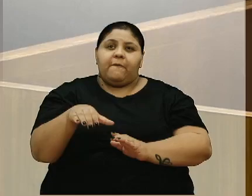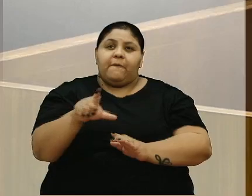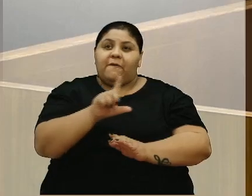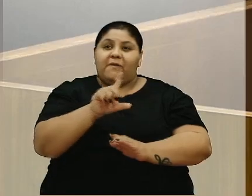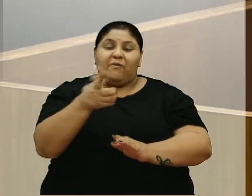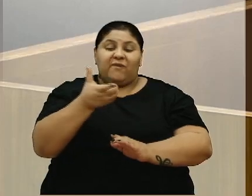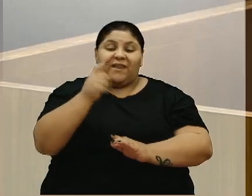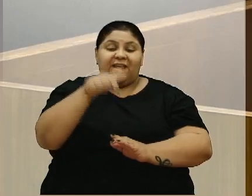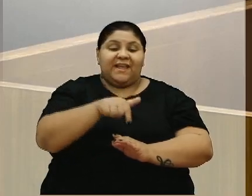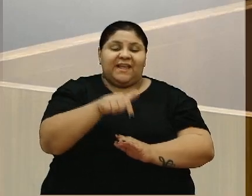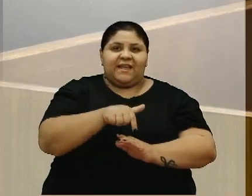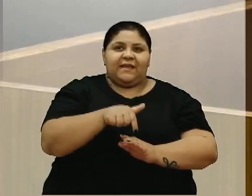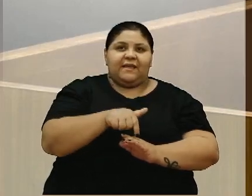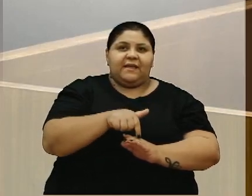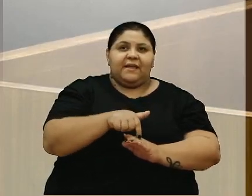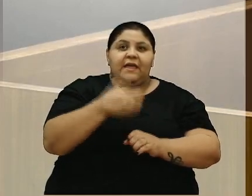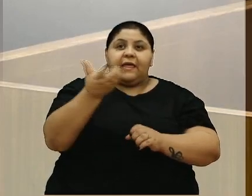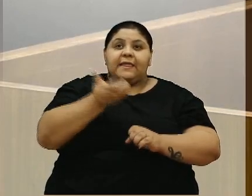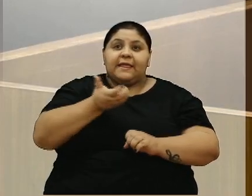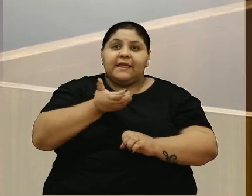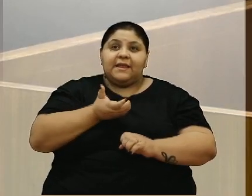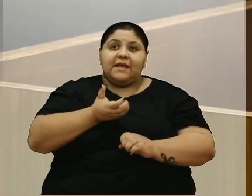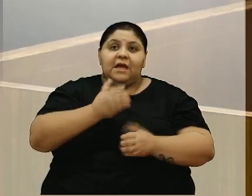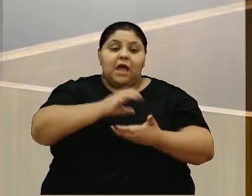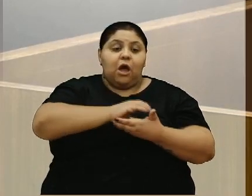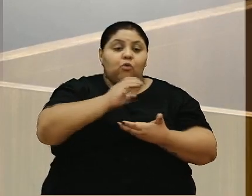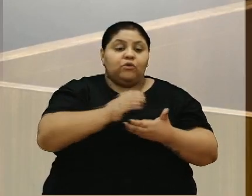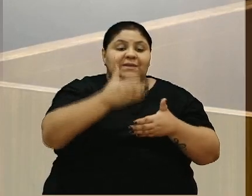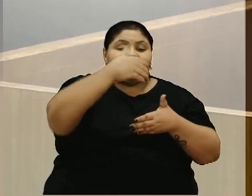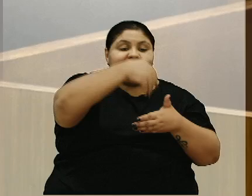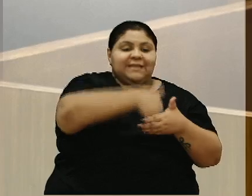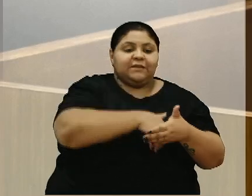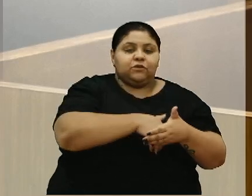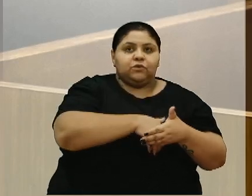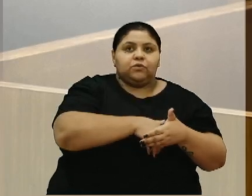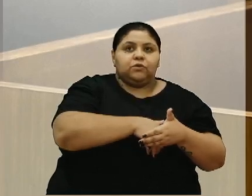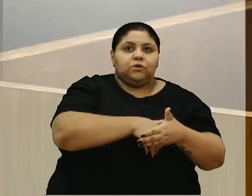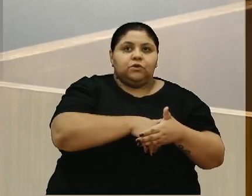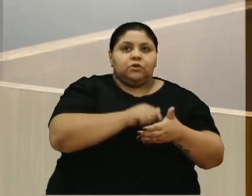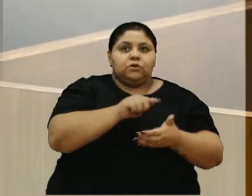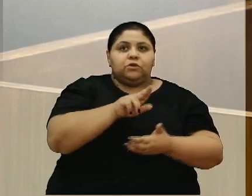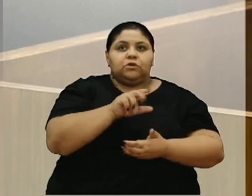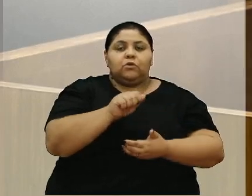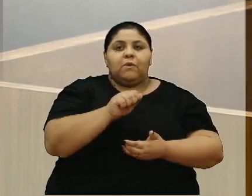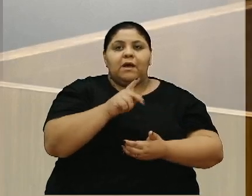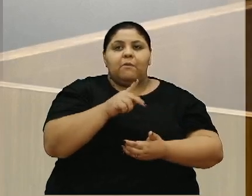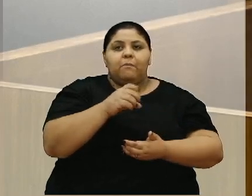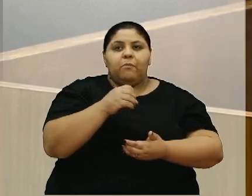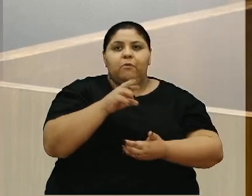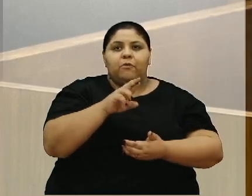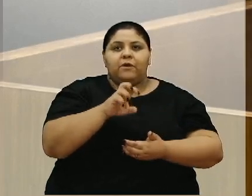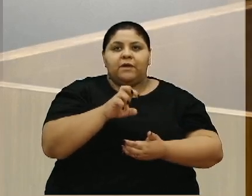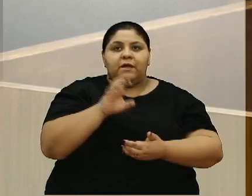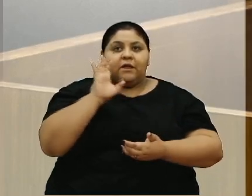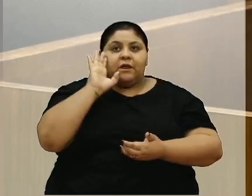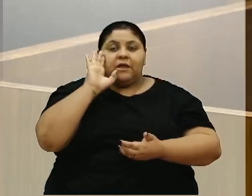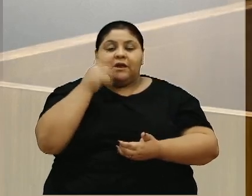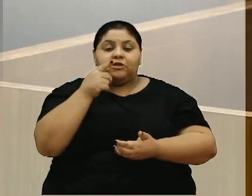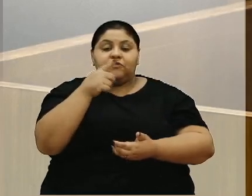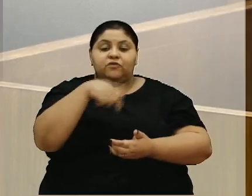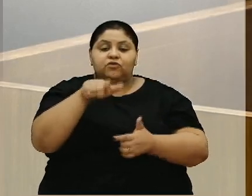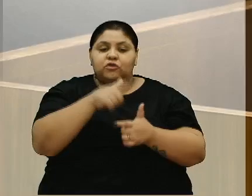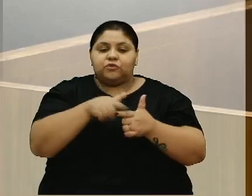ociosidade. Então, o que a UX sempre se preocupou? Vamos resolver os nossos problemas e não ajudar o ensino